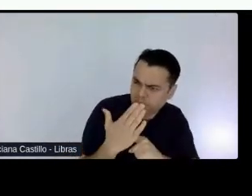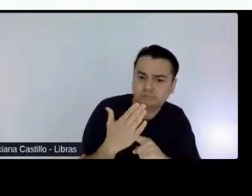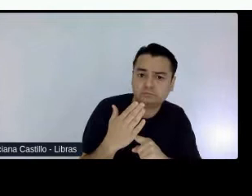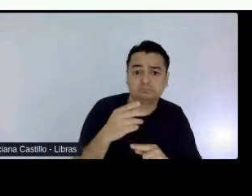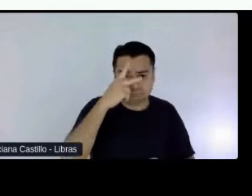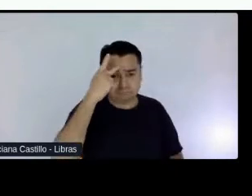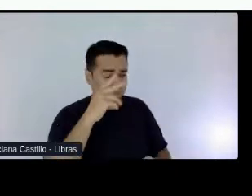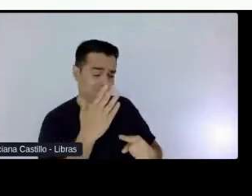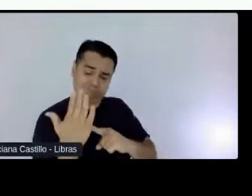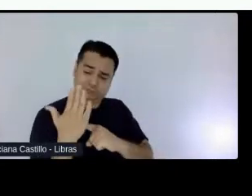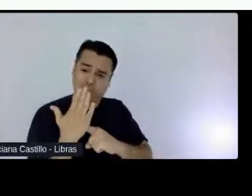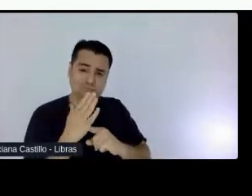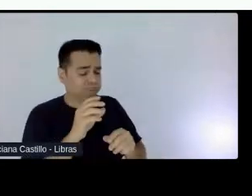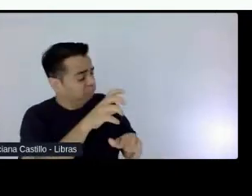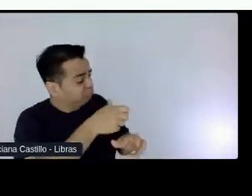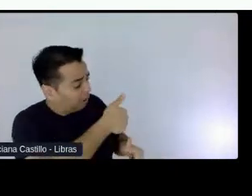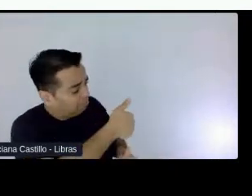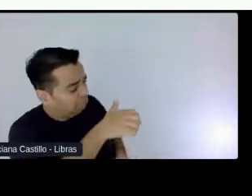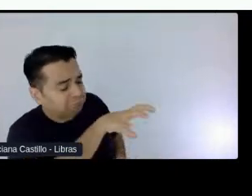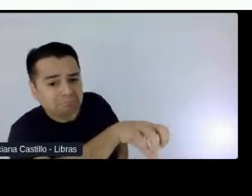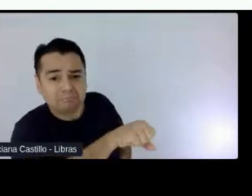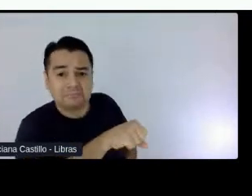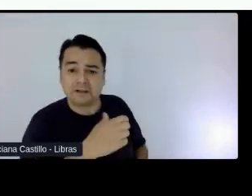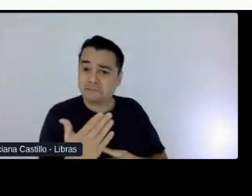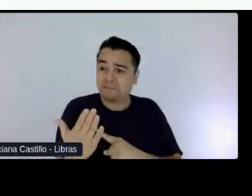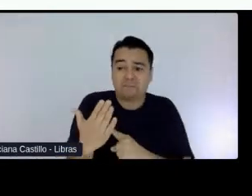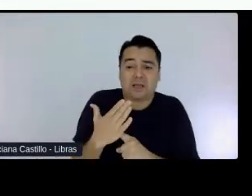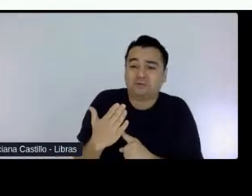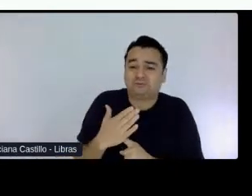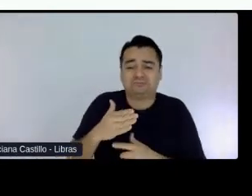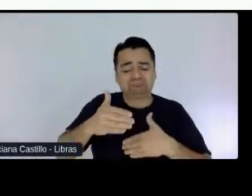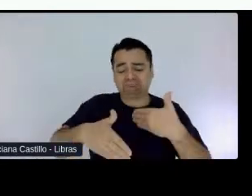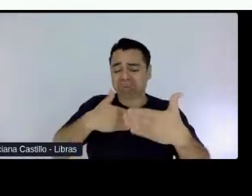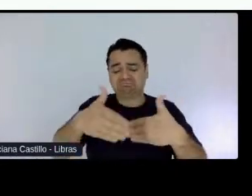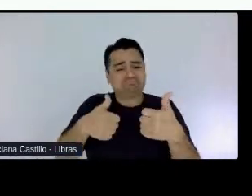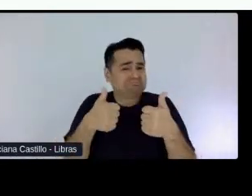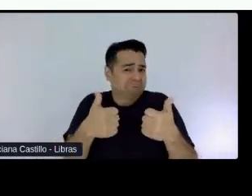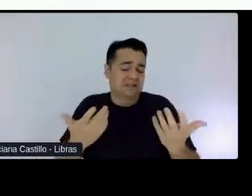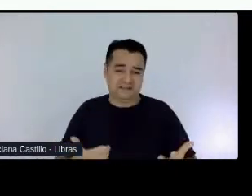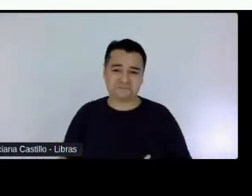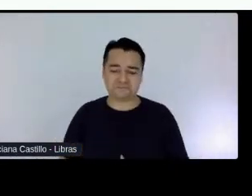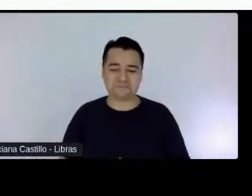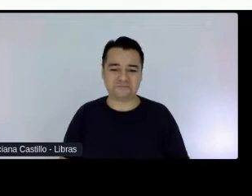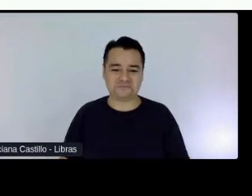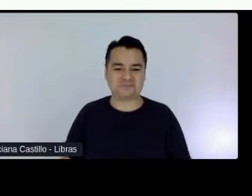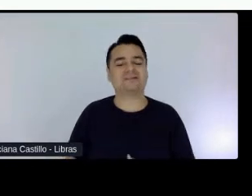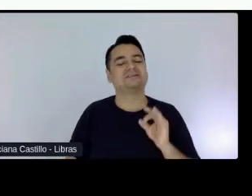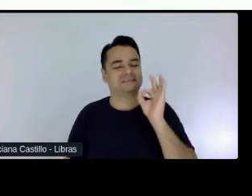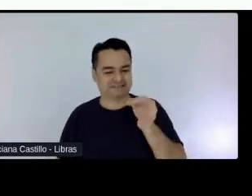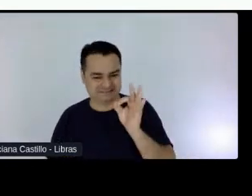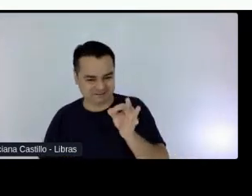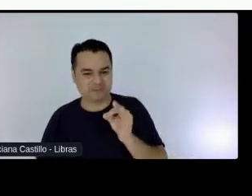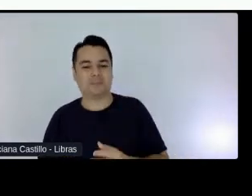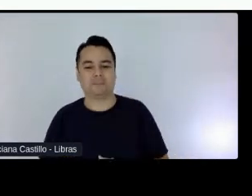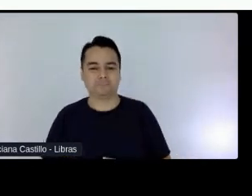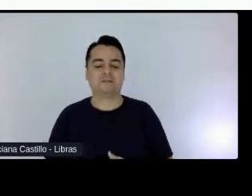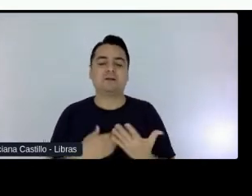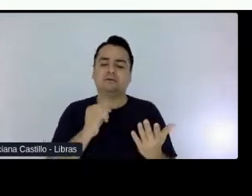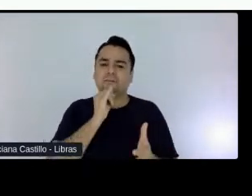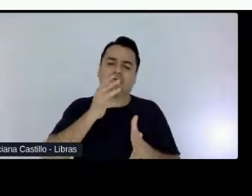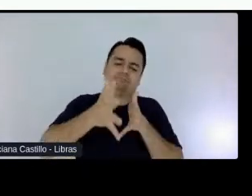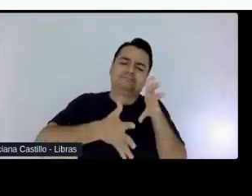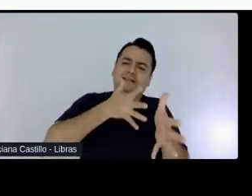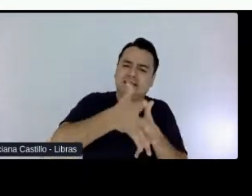as coisas vão fluindo tranquilamente. É isso aí. Então, nós temos dojo de Libras,